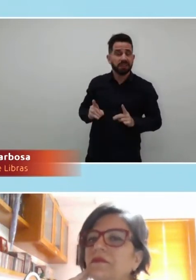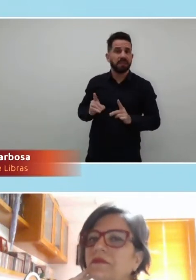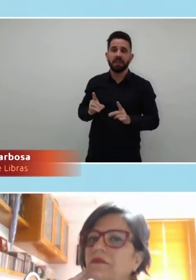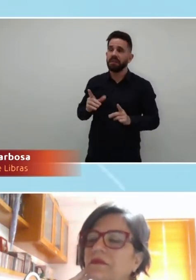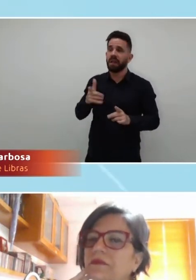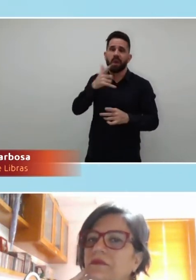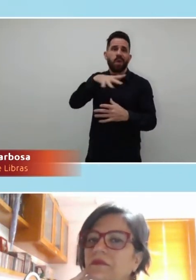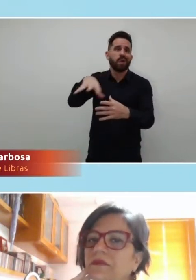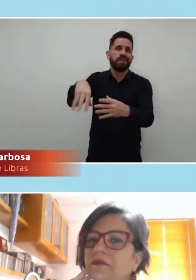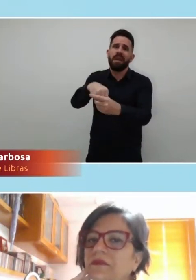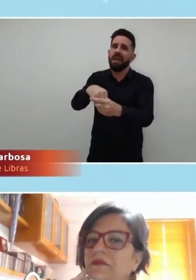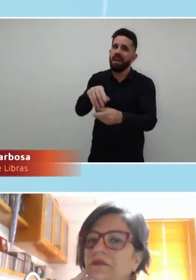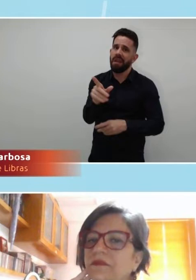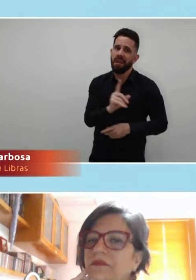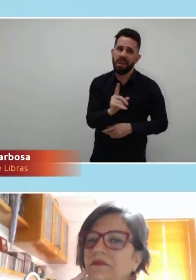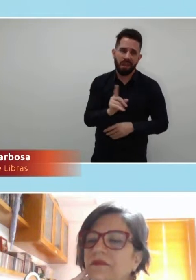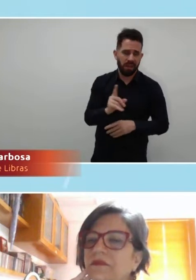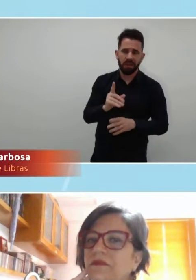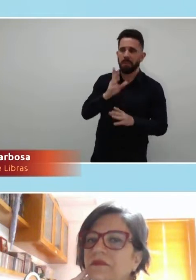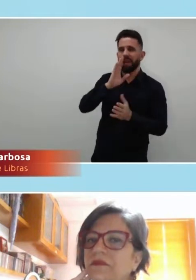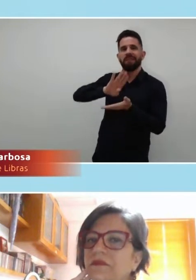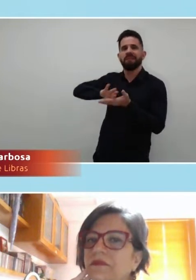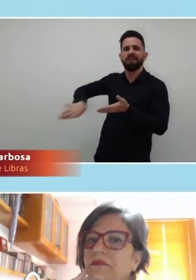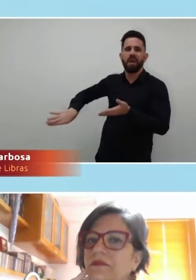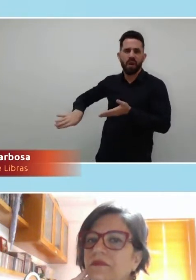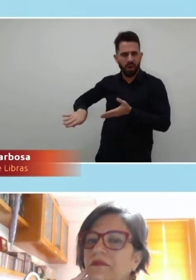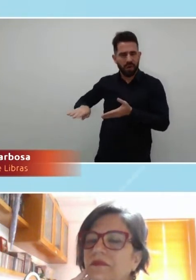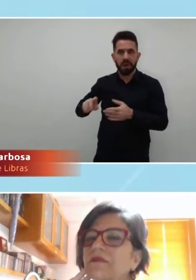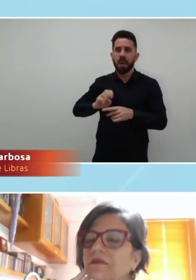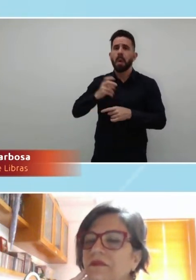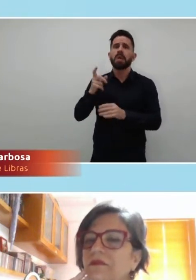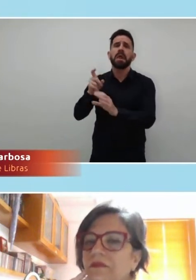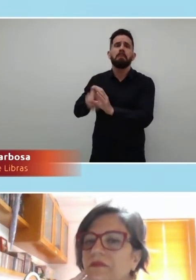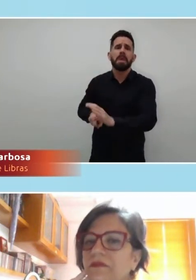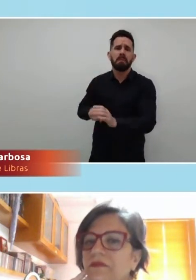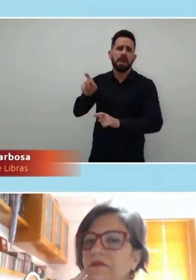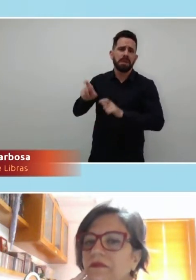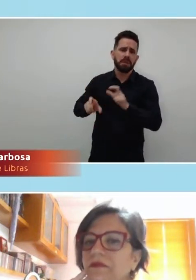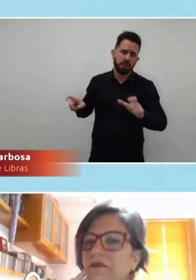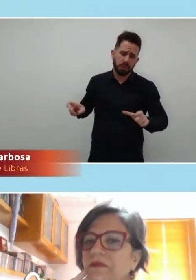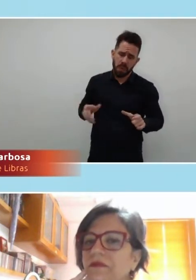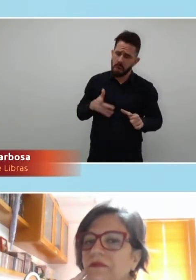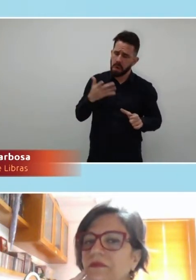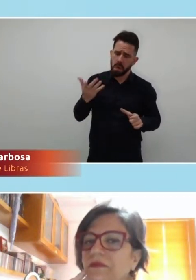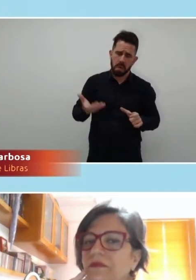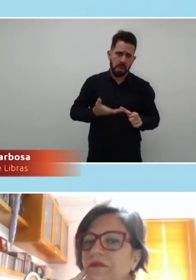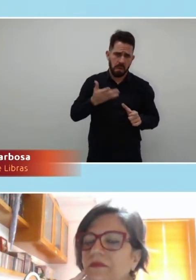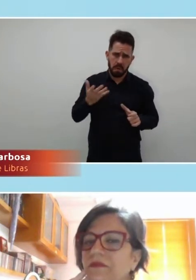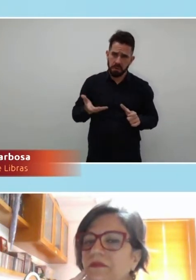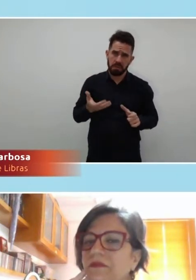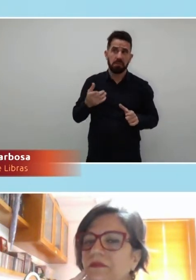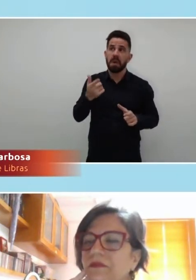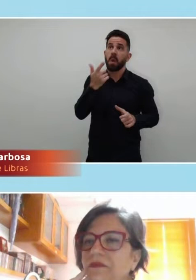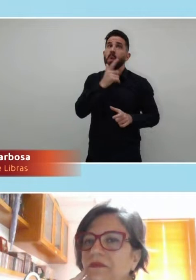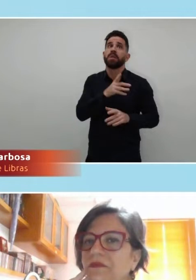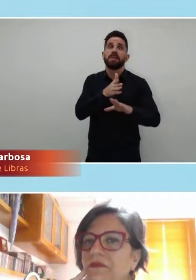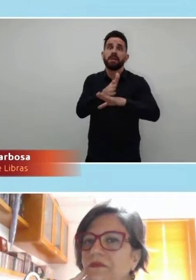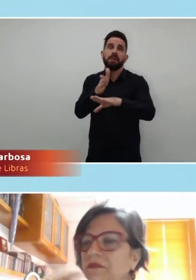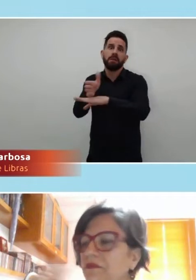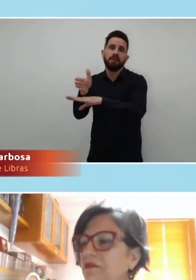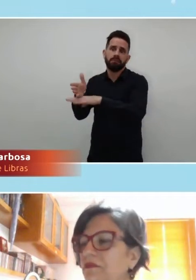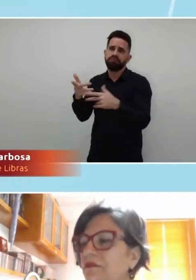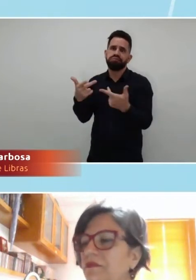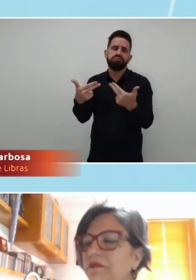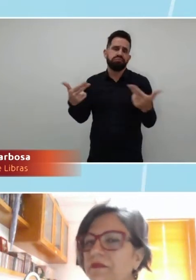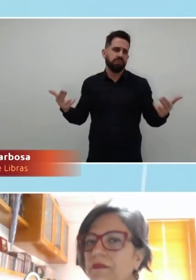vida social, muitas vezes, ou dependiam de outras, né, para realizar serviços, né, ser atendido em